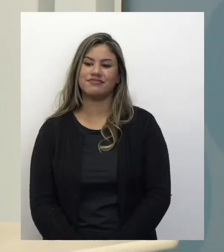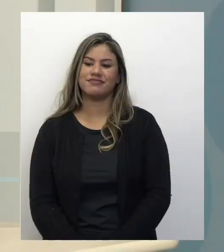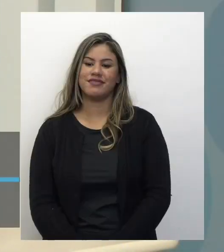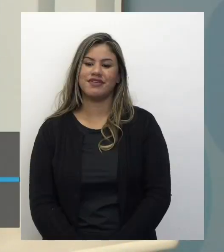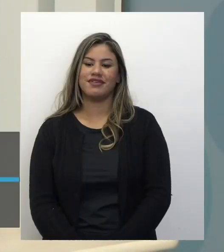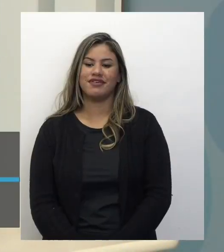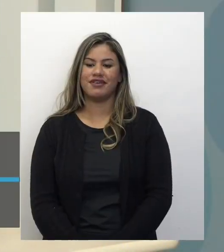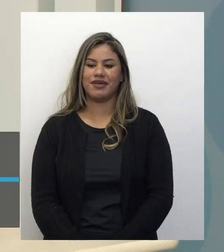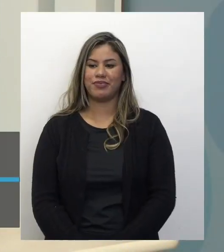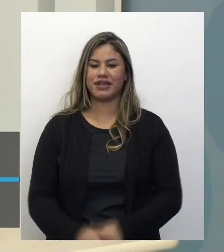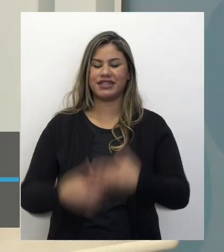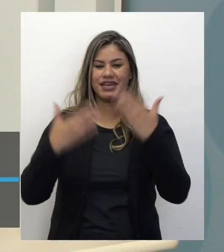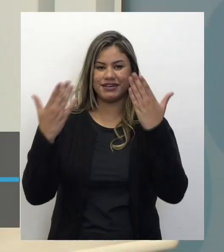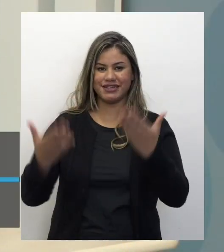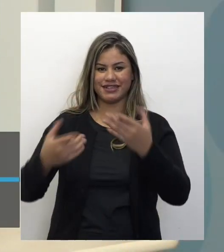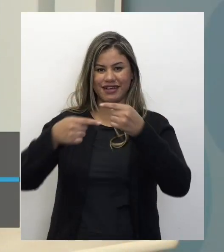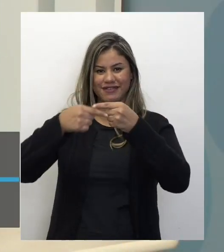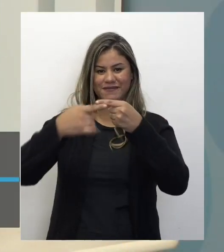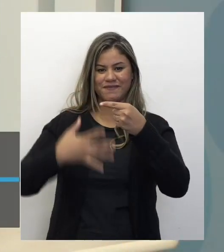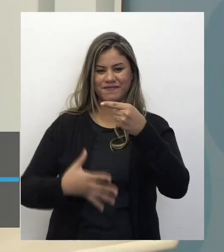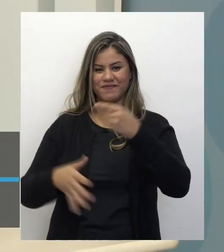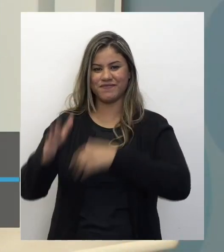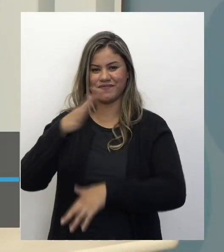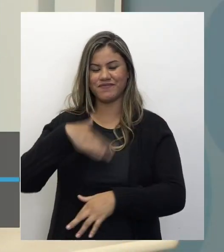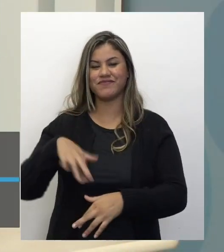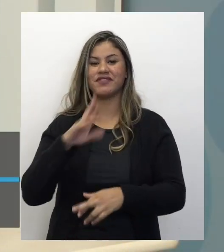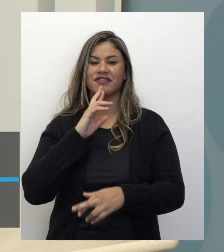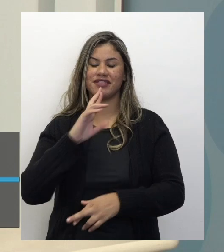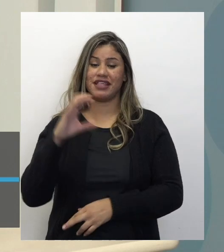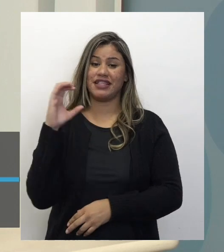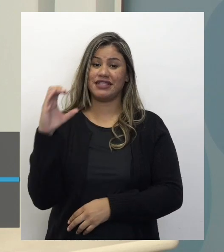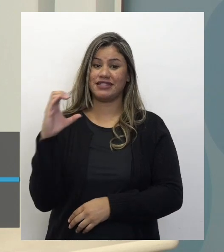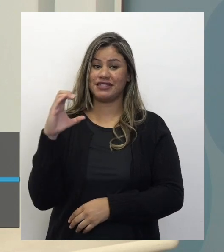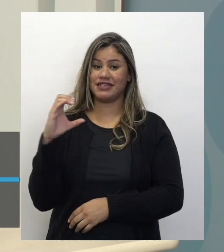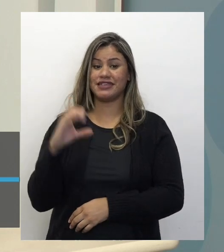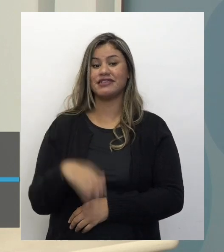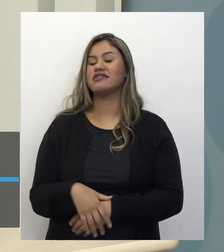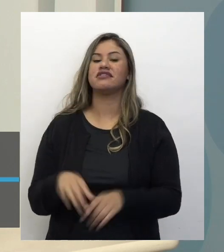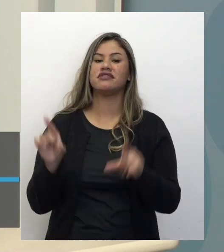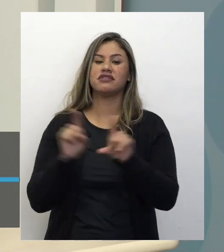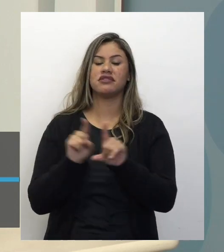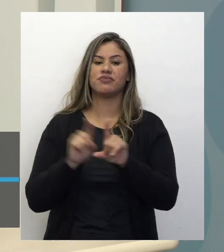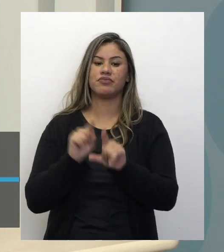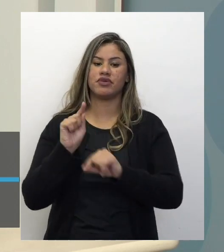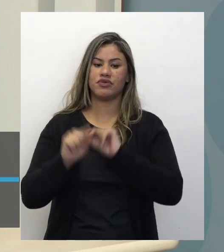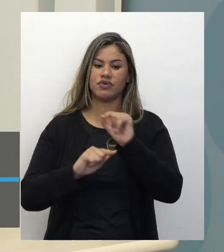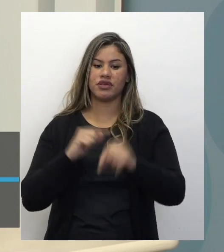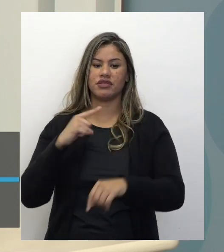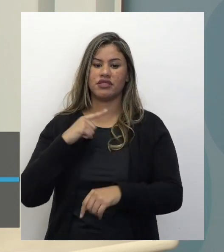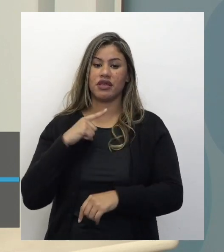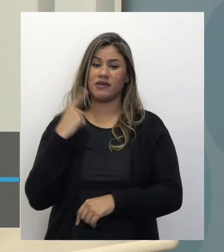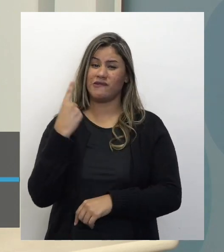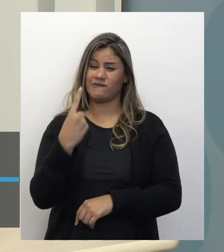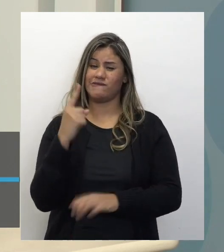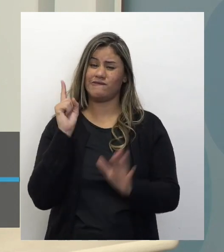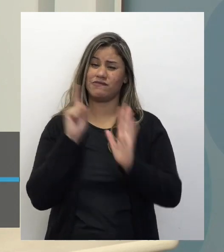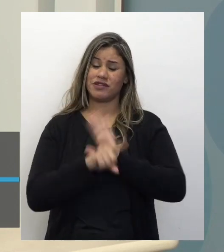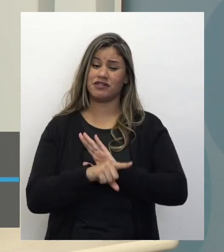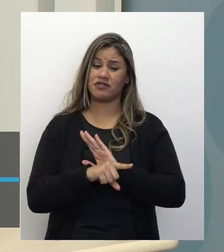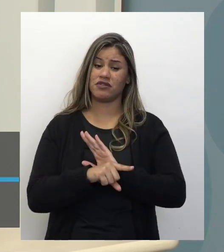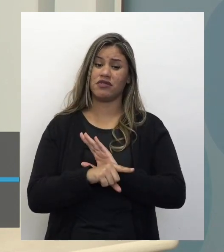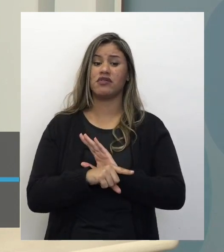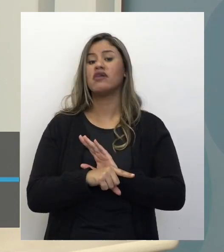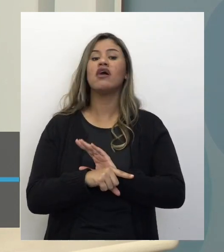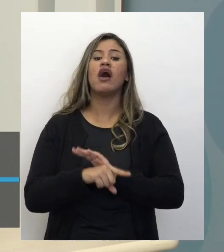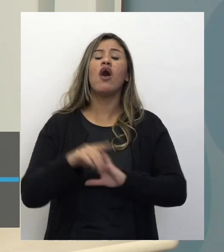O chat todo está respondendo a alternativa C. E nós temos também, professora Luíse, uma questão aqui. Eles querem saber